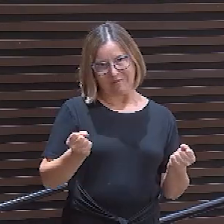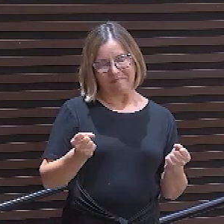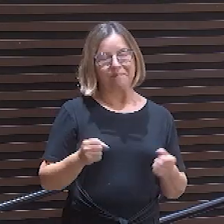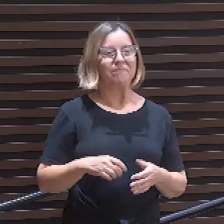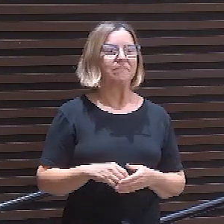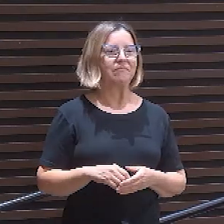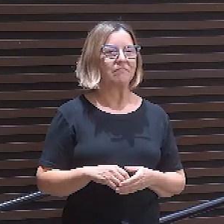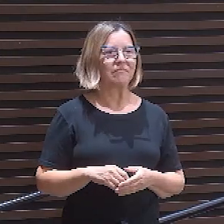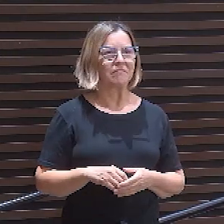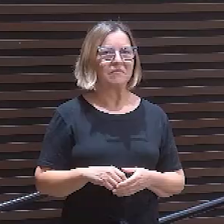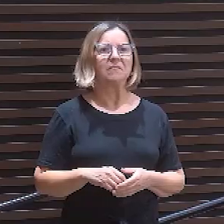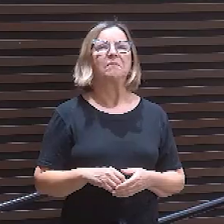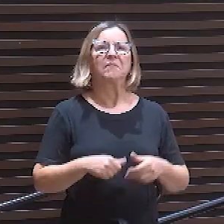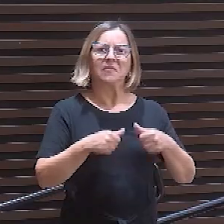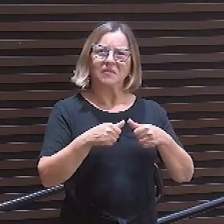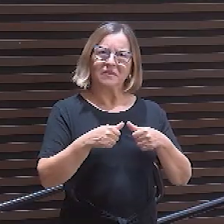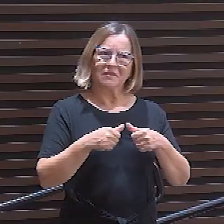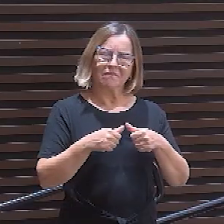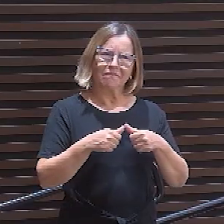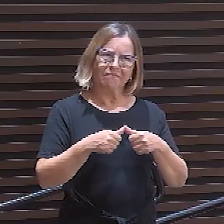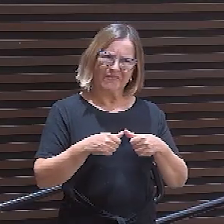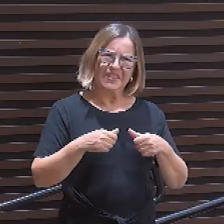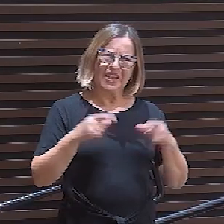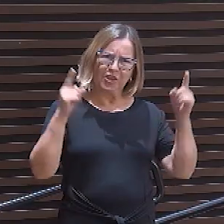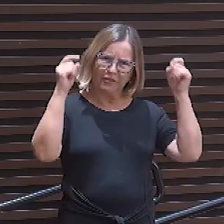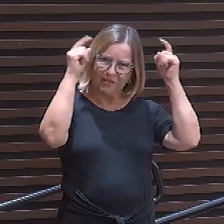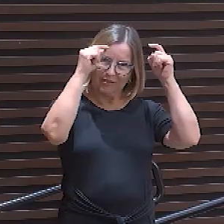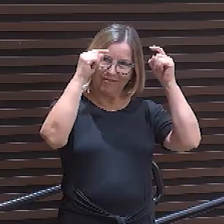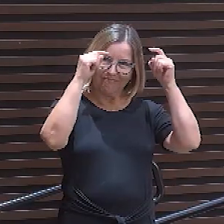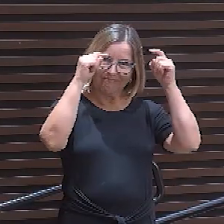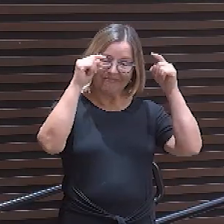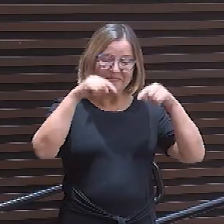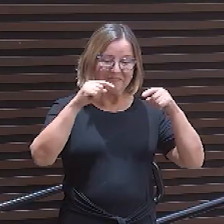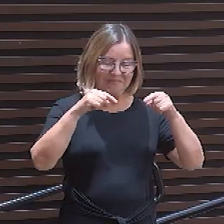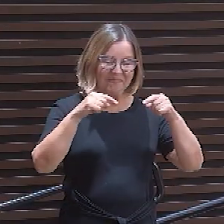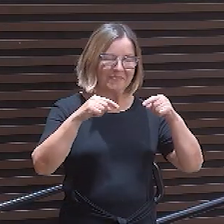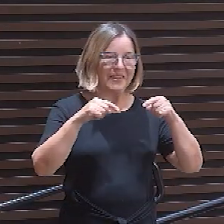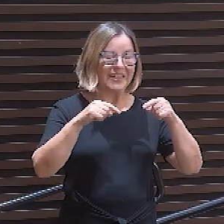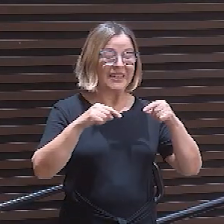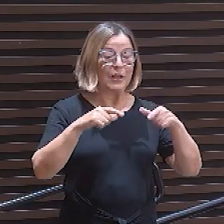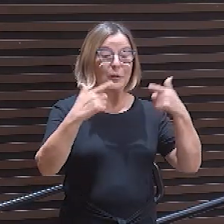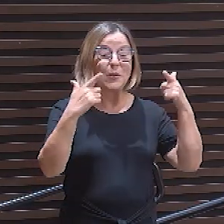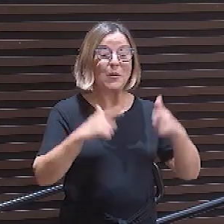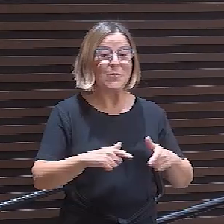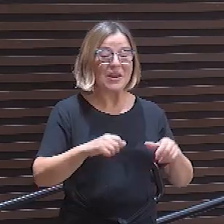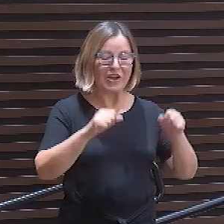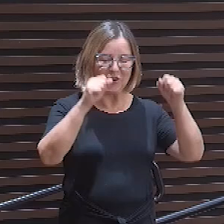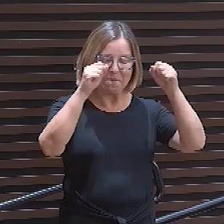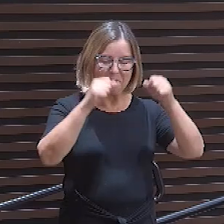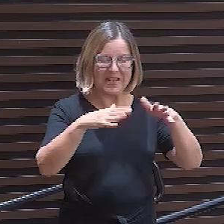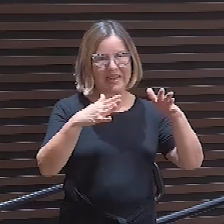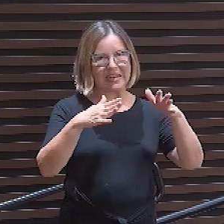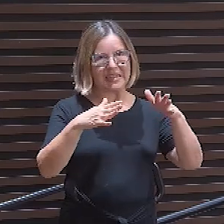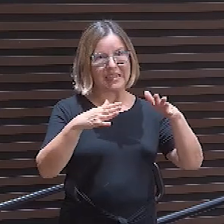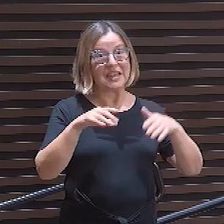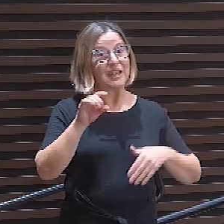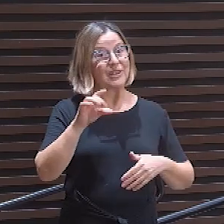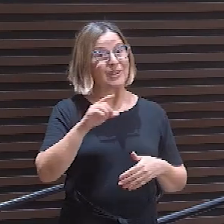é o lugar do milagre. Só existe milagre quando houver